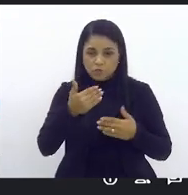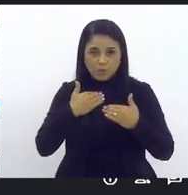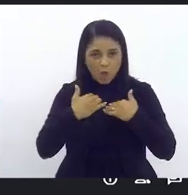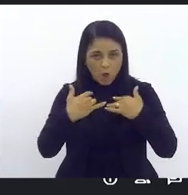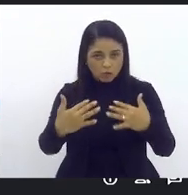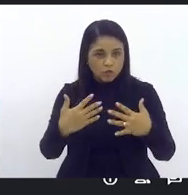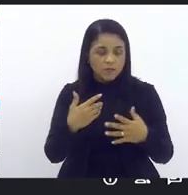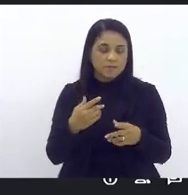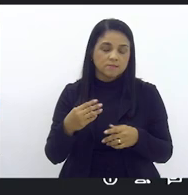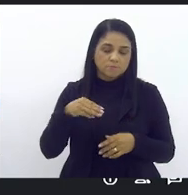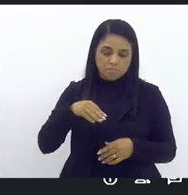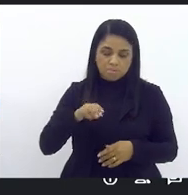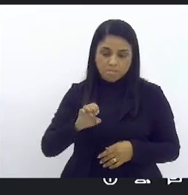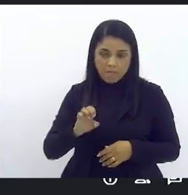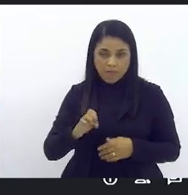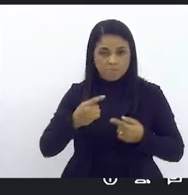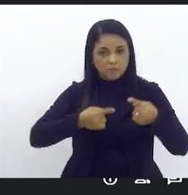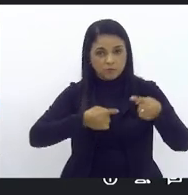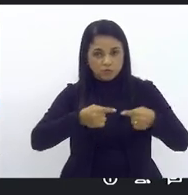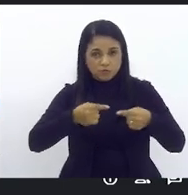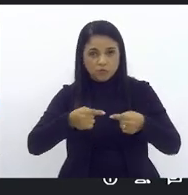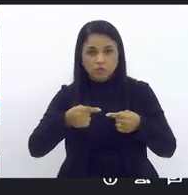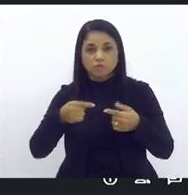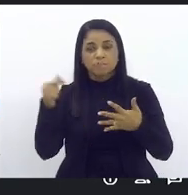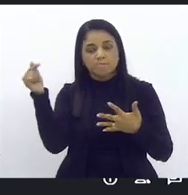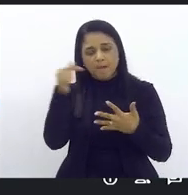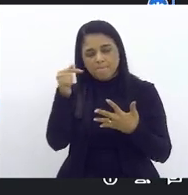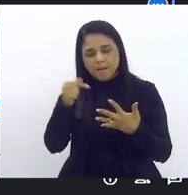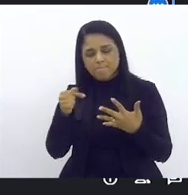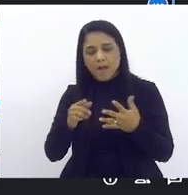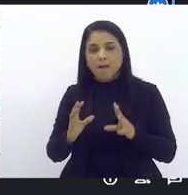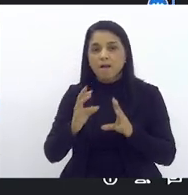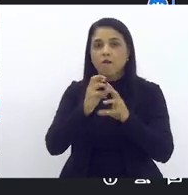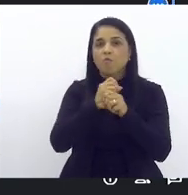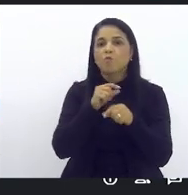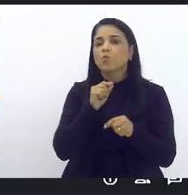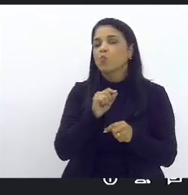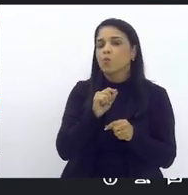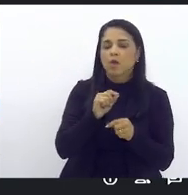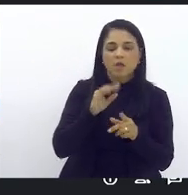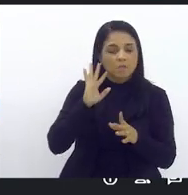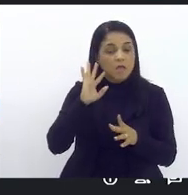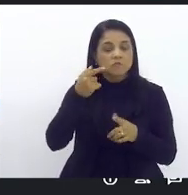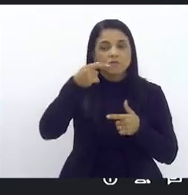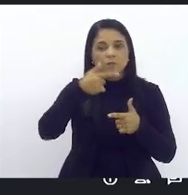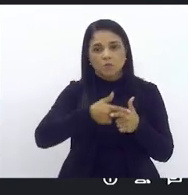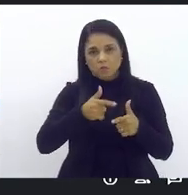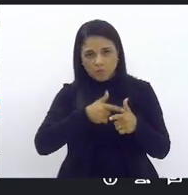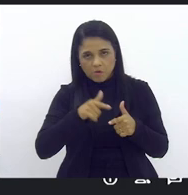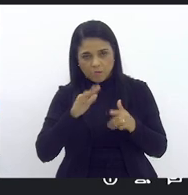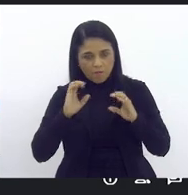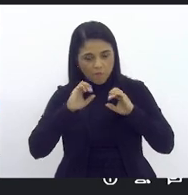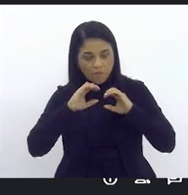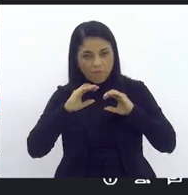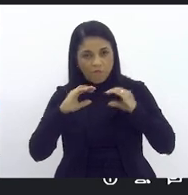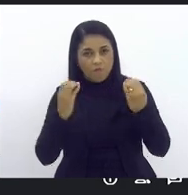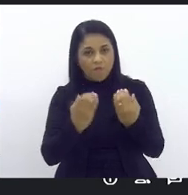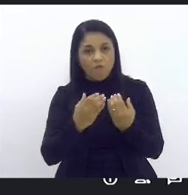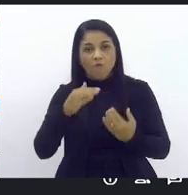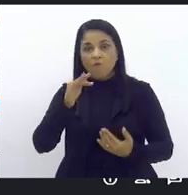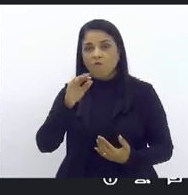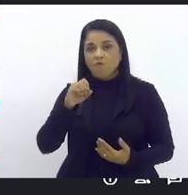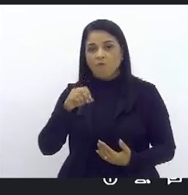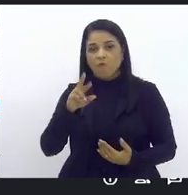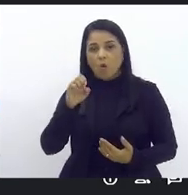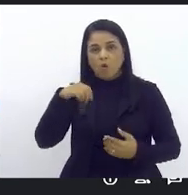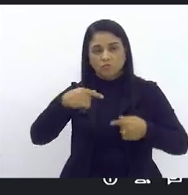gente para discutir em que pé, quais são os acúmulos que a gente tem em relação a esse fórum, né, a essas